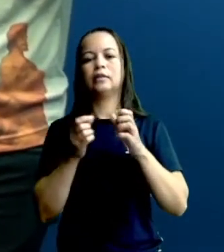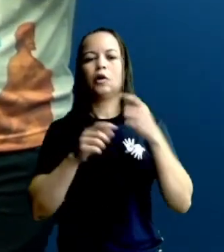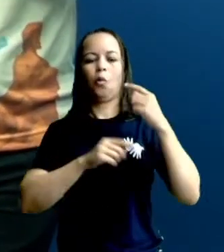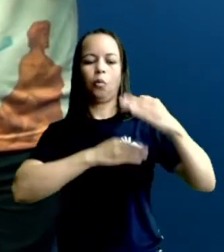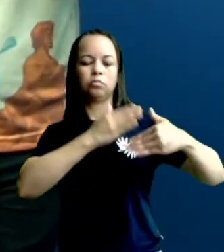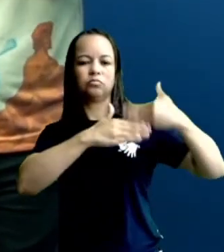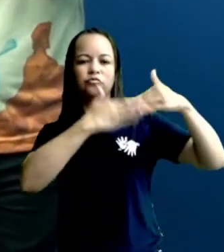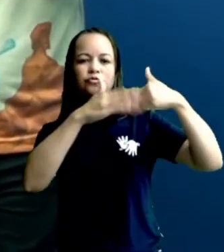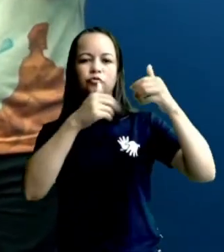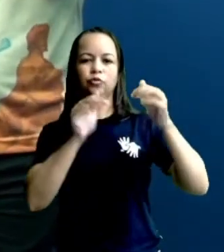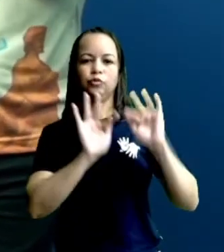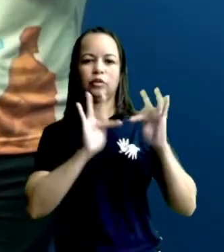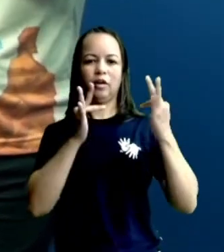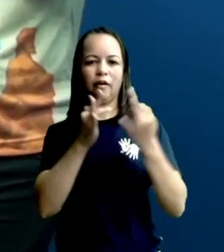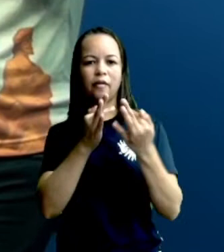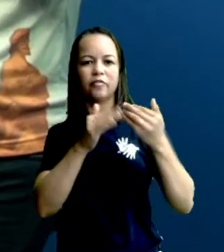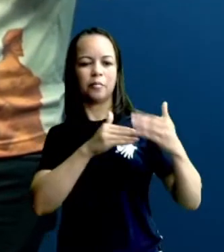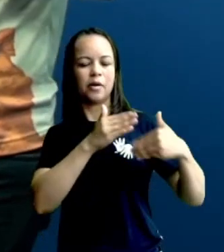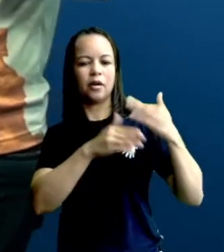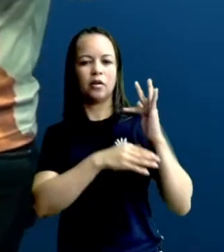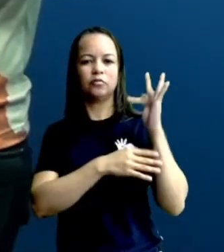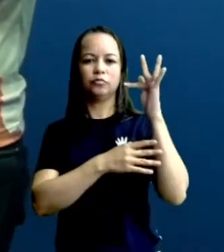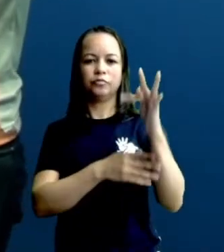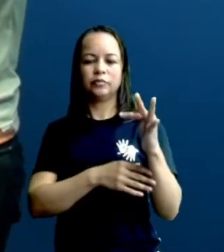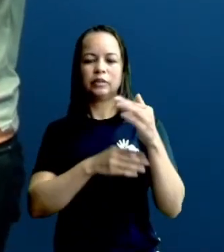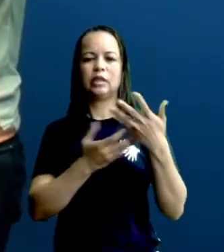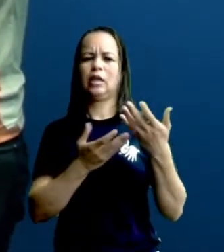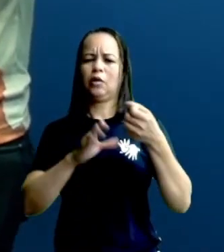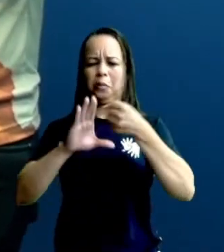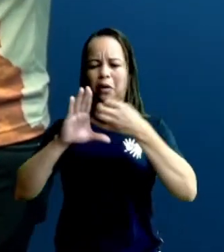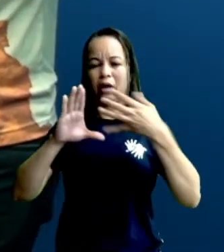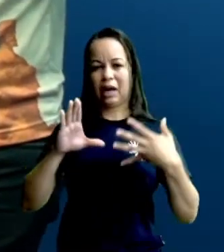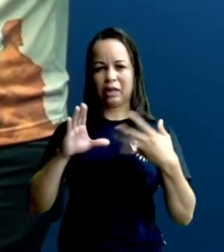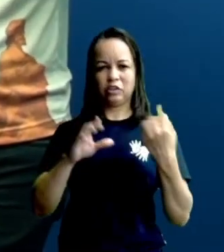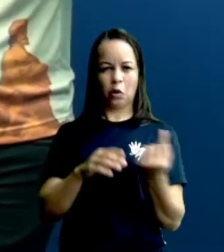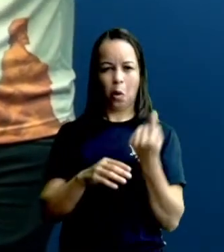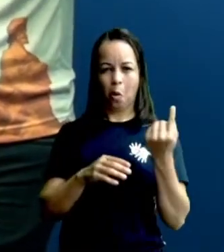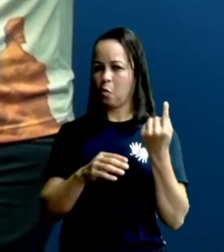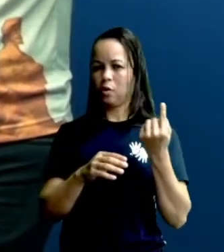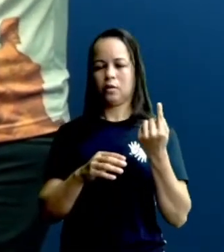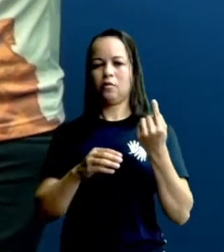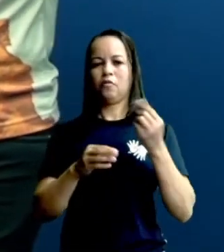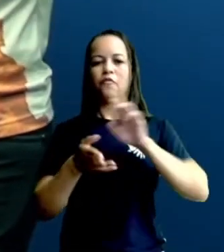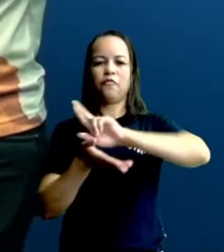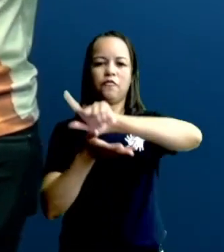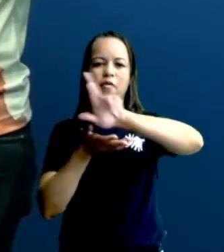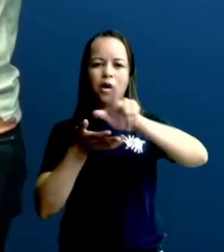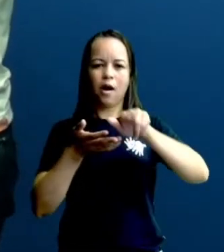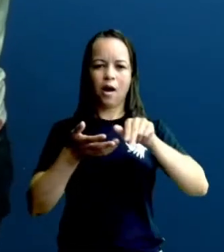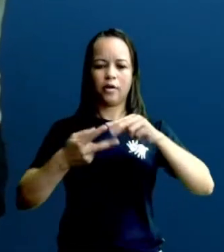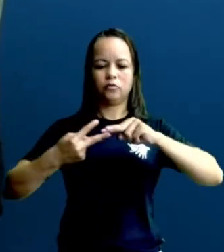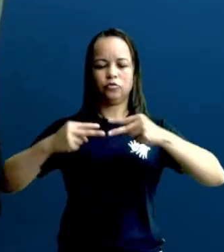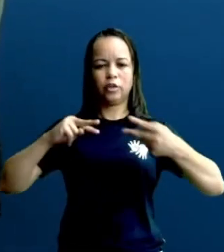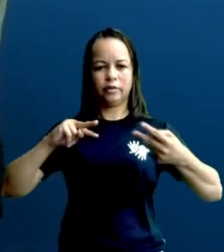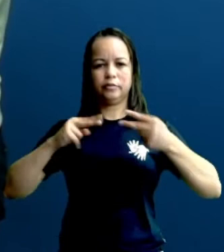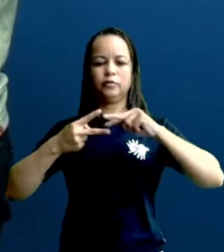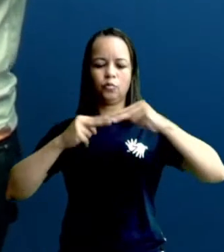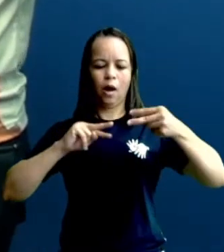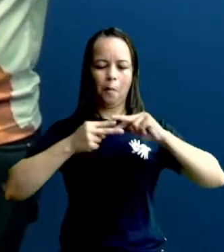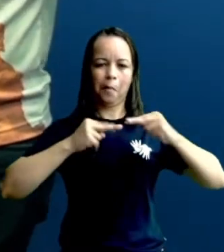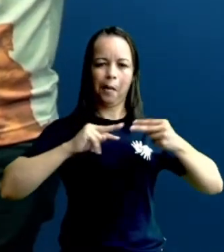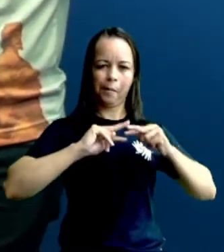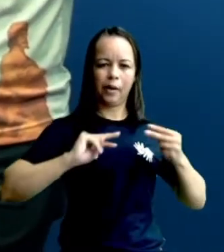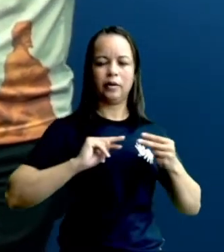E esses genes não expressam somente uma característica, vários genes podem expressar apenas uma